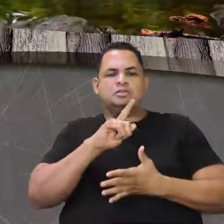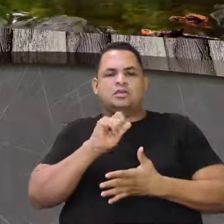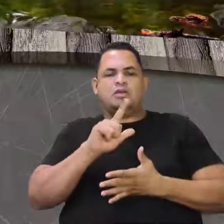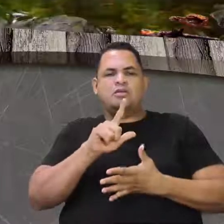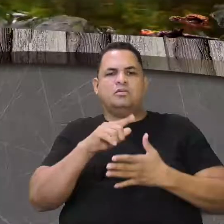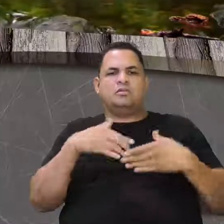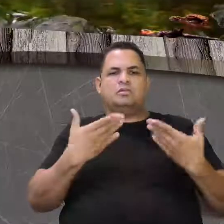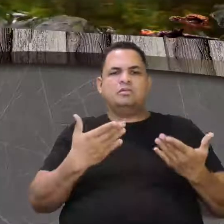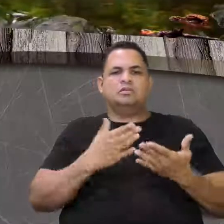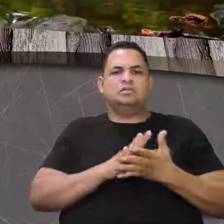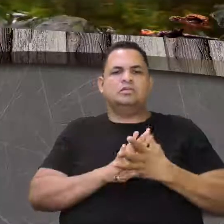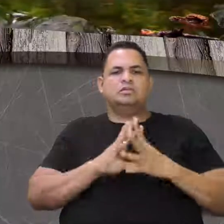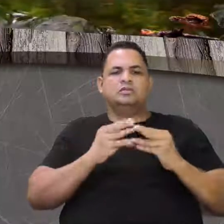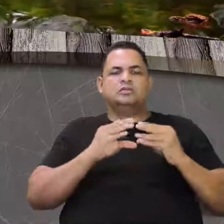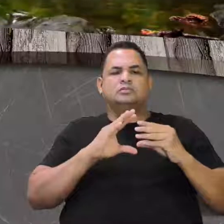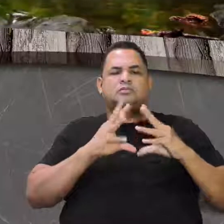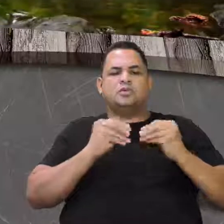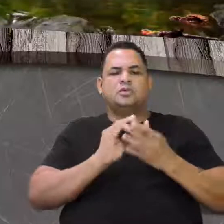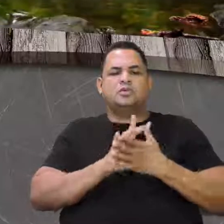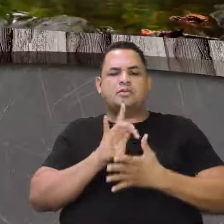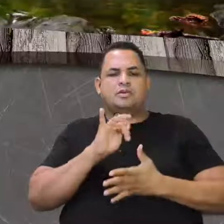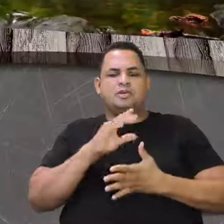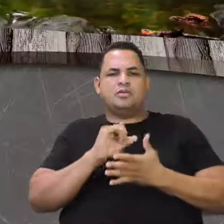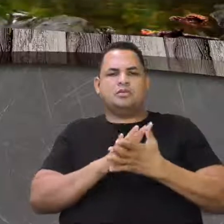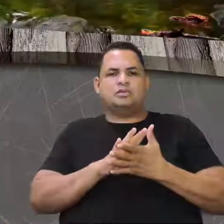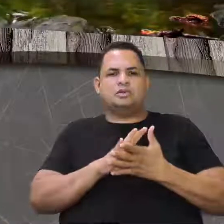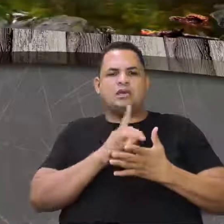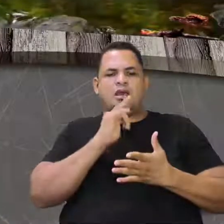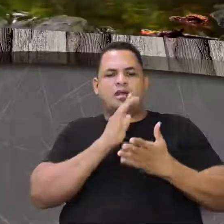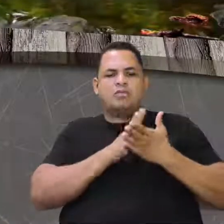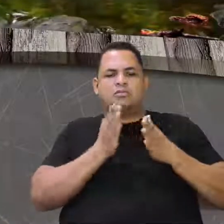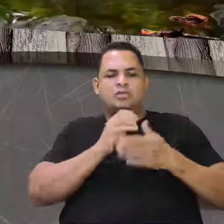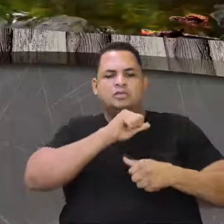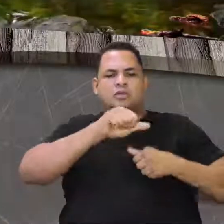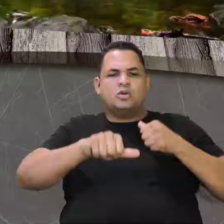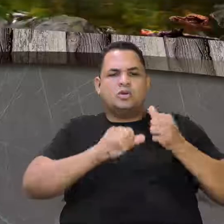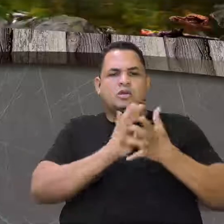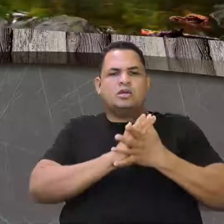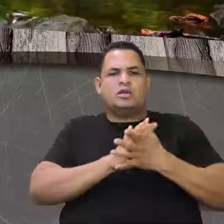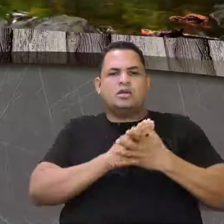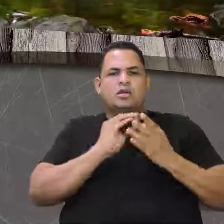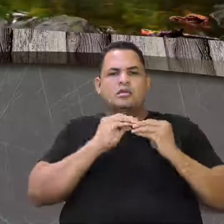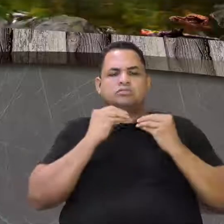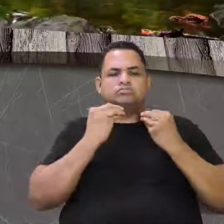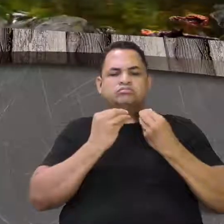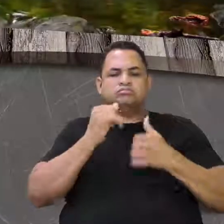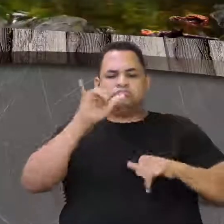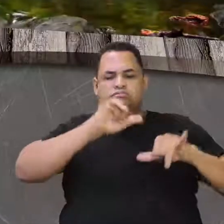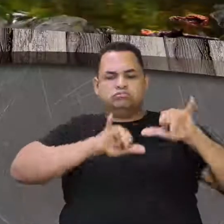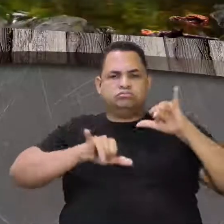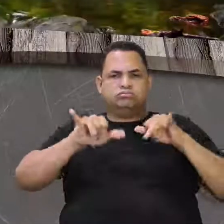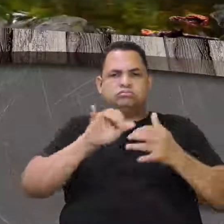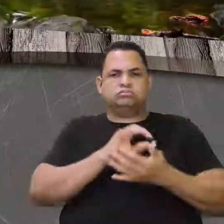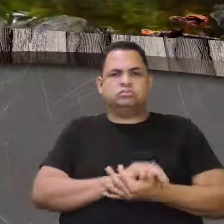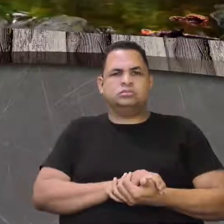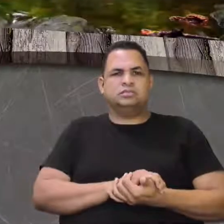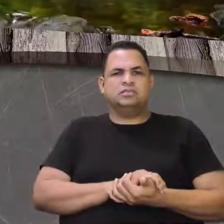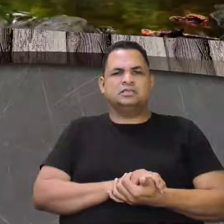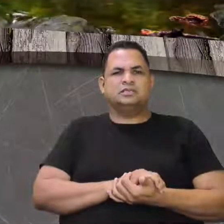complicado. Toda a biota aquática vai ficar comprometida porque vai mudar a composição química toda da água. E, gente, é